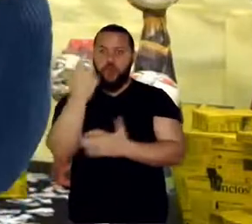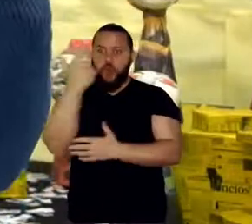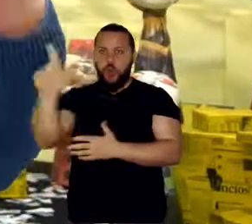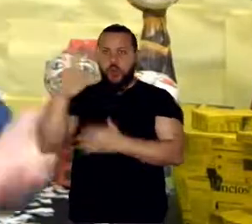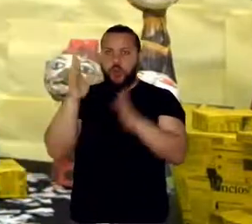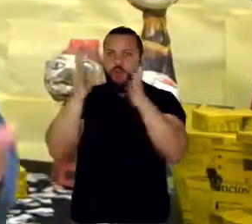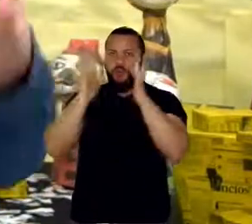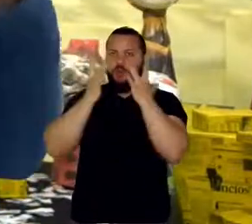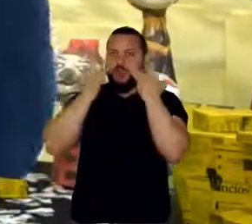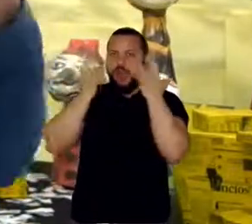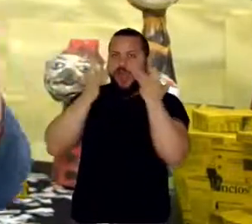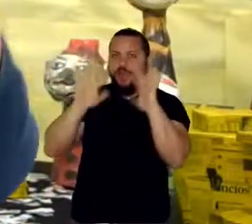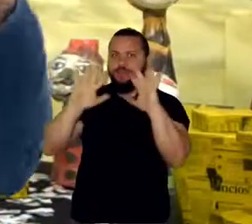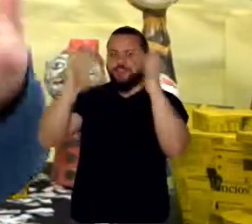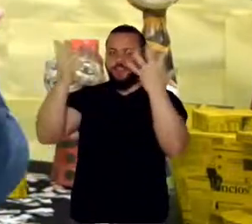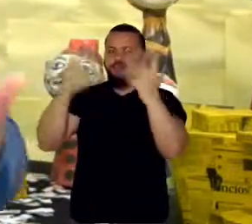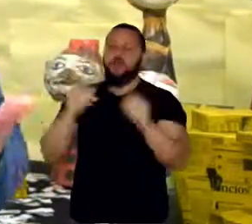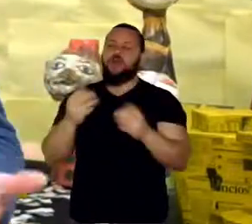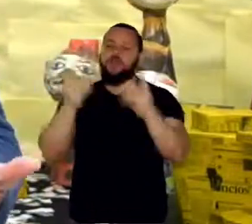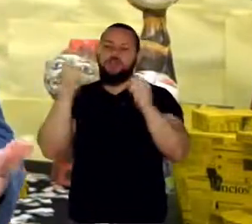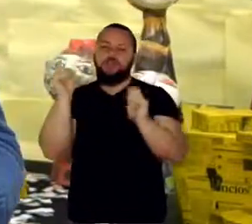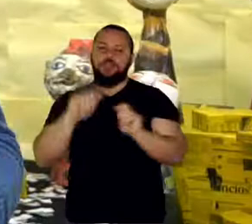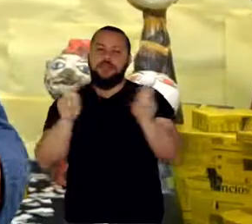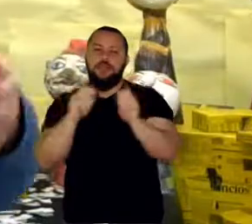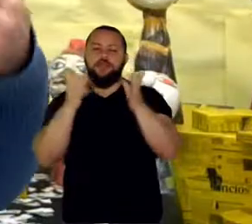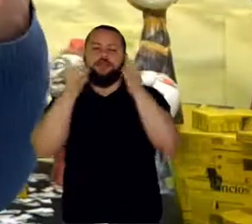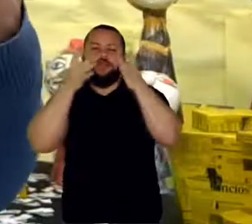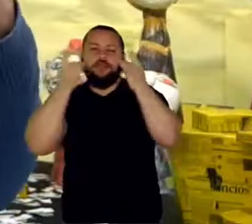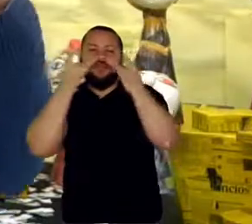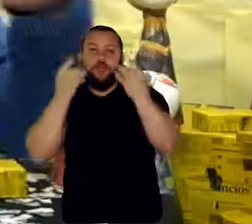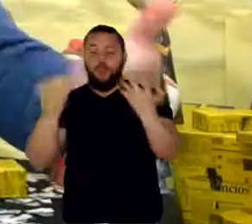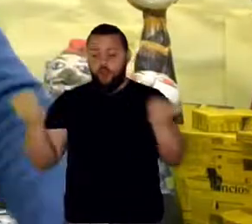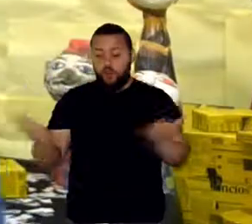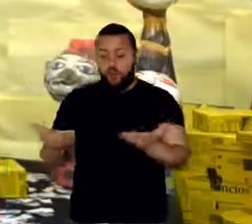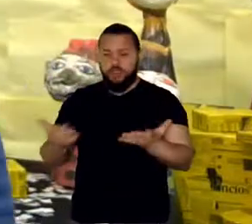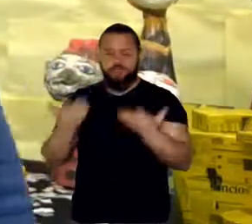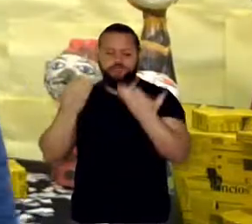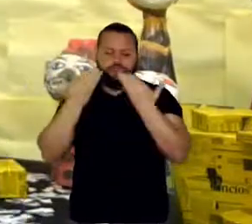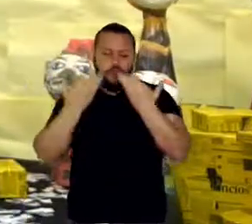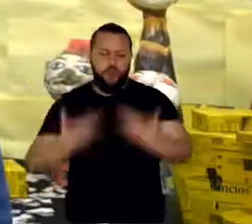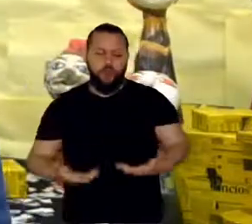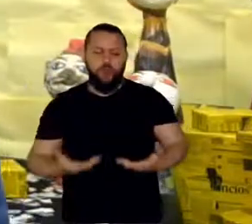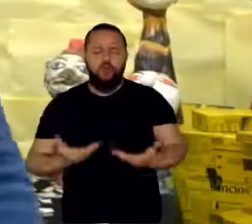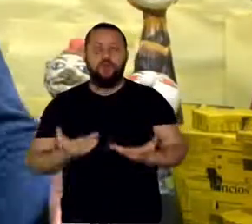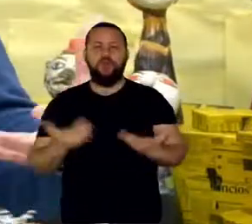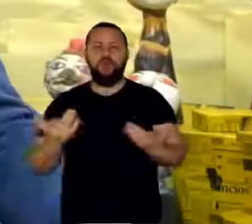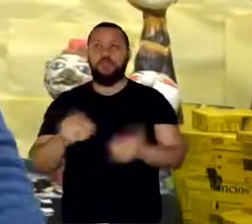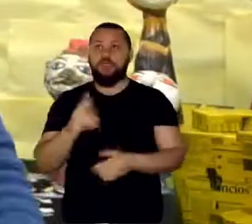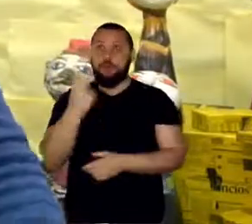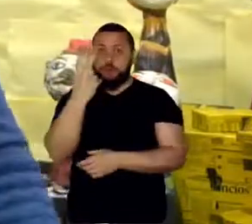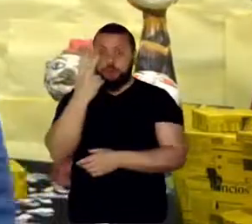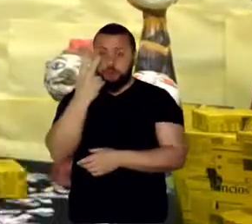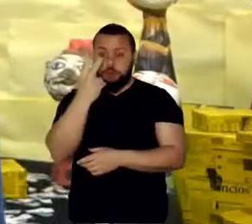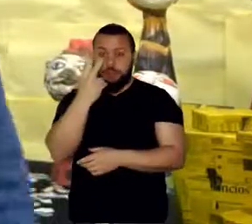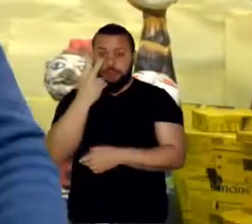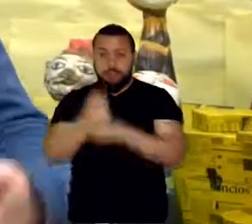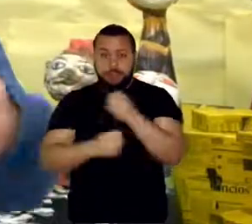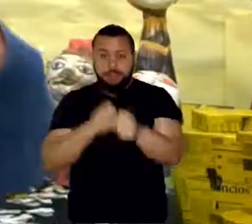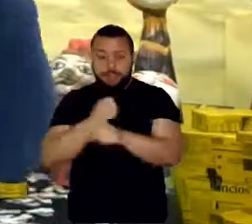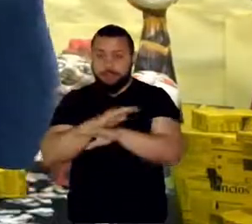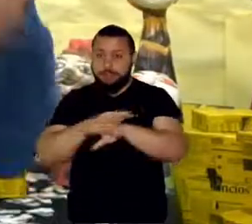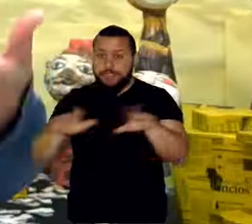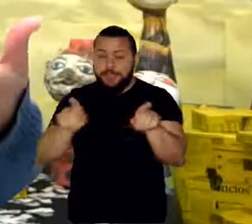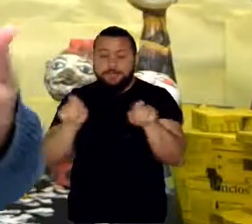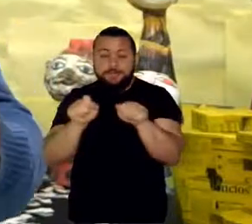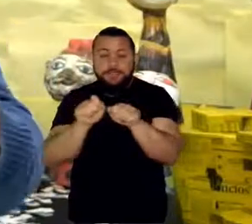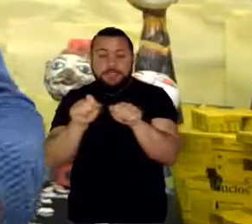hoje a honra, né, de ter espetáculos ao vivo, que é uma coisa que a gente passou aí 2 anos sem conseguir fazer. Então, nós estamos muito felizes. Eu quero